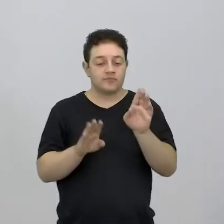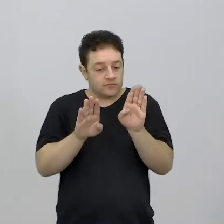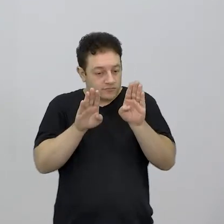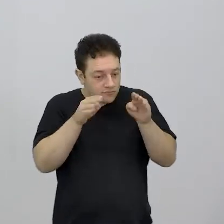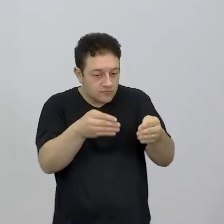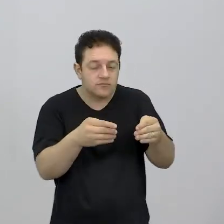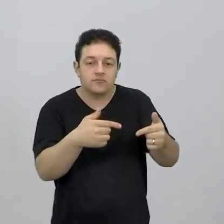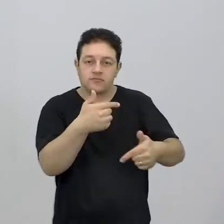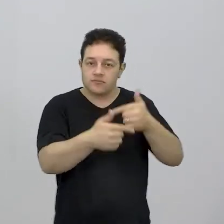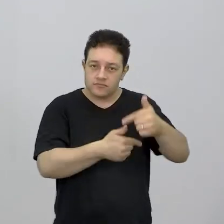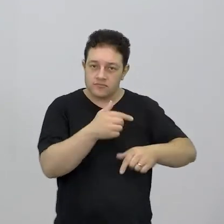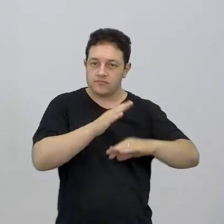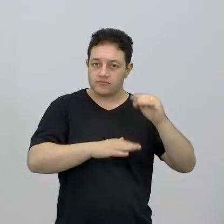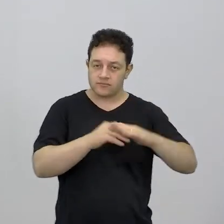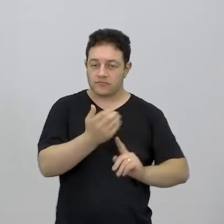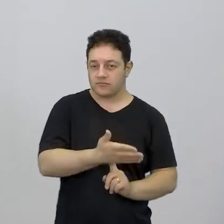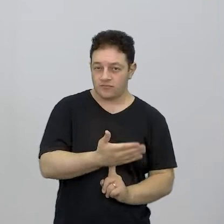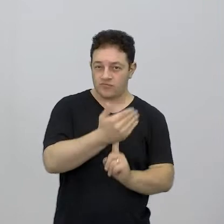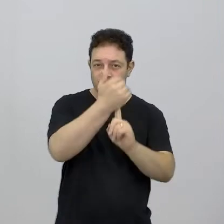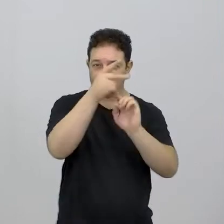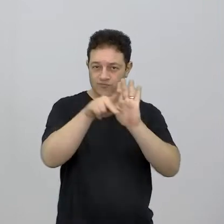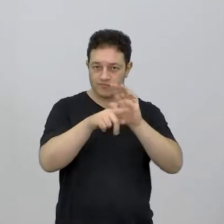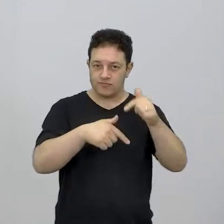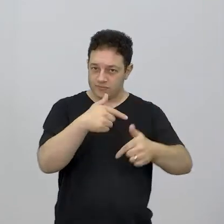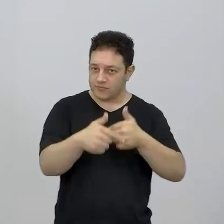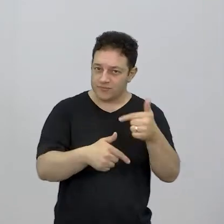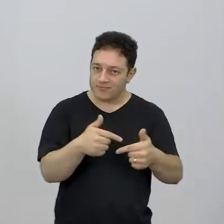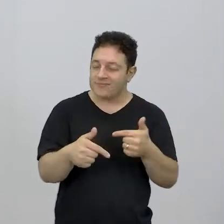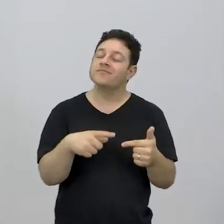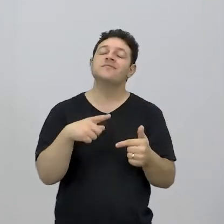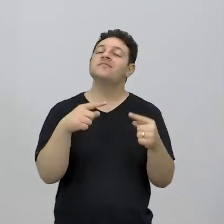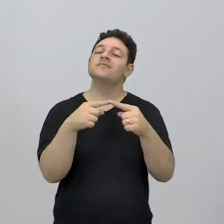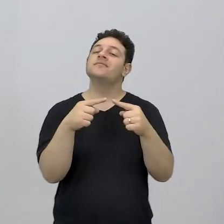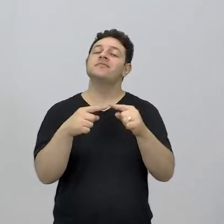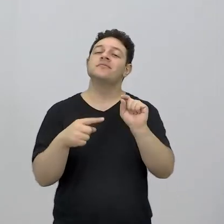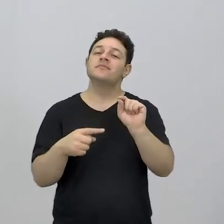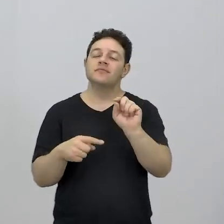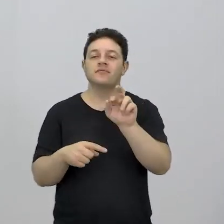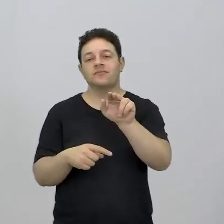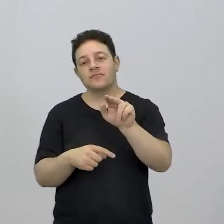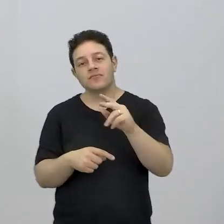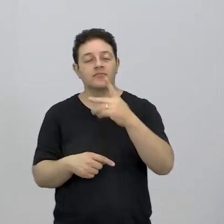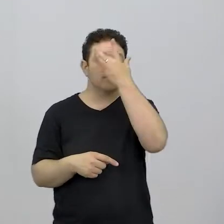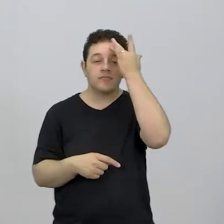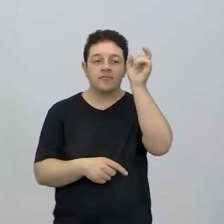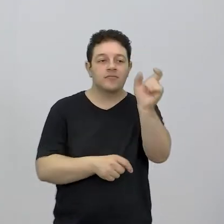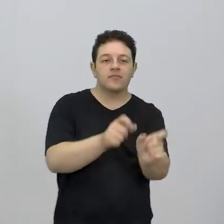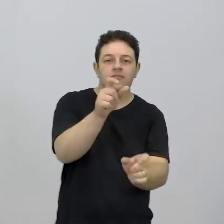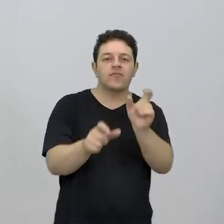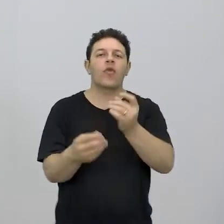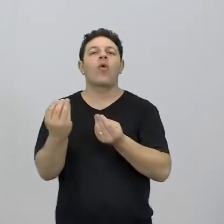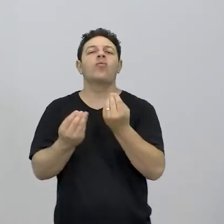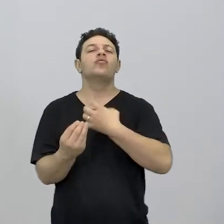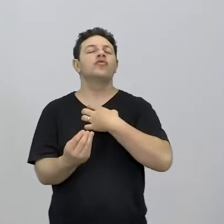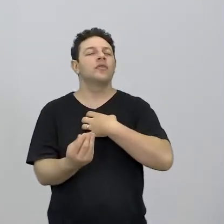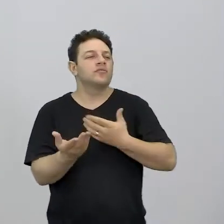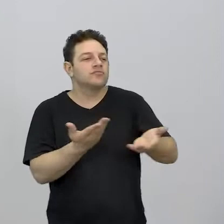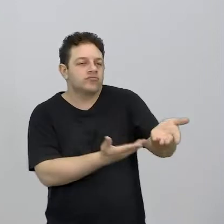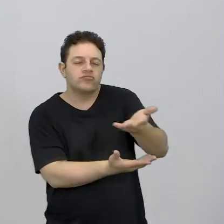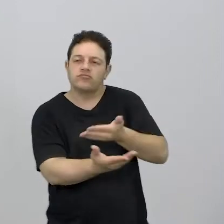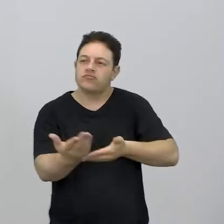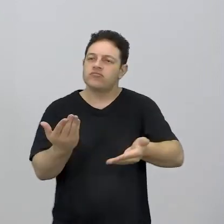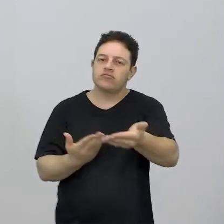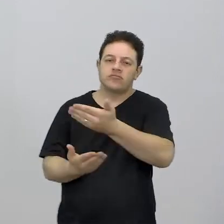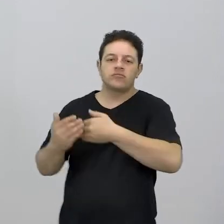grau de desenvolvimento tecnológico tem a ver então com o modo como as pessoas se relacionam